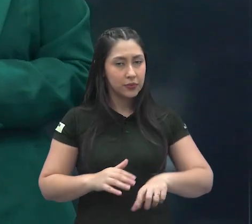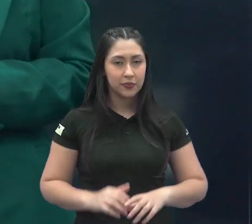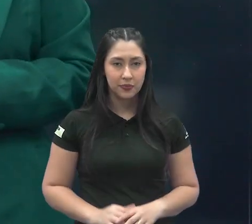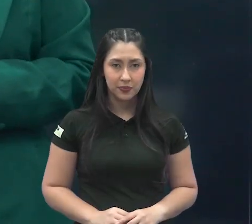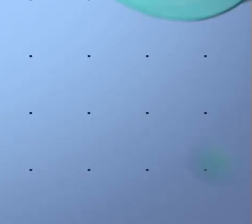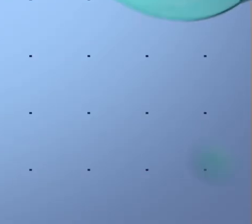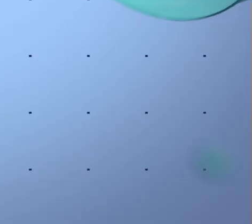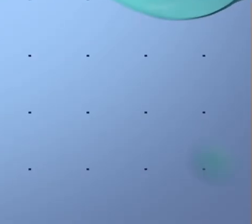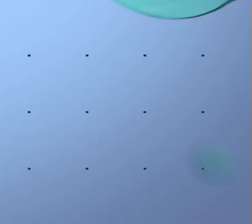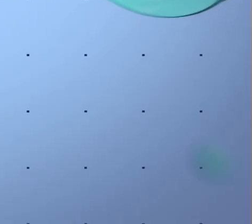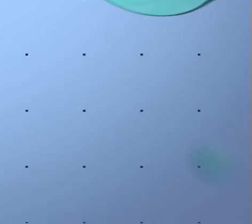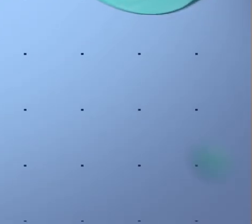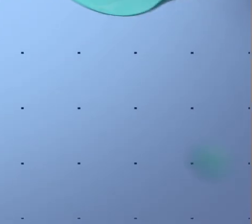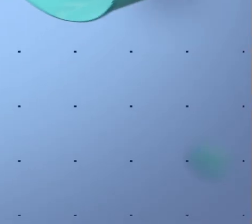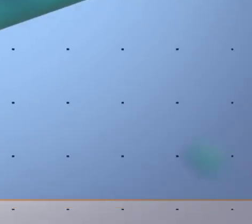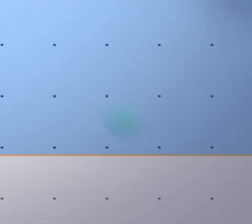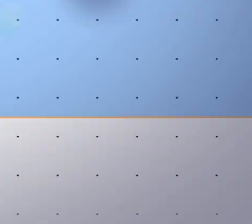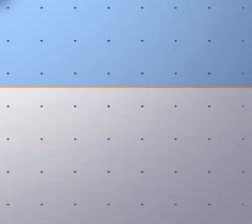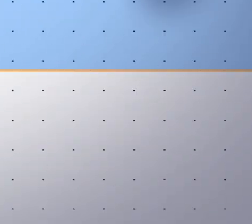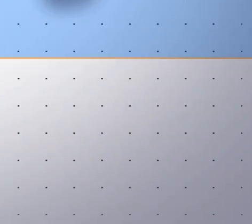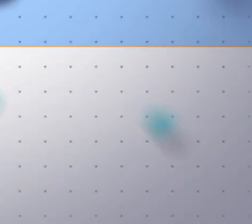câncer de pele.